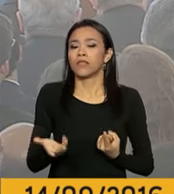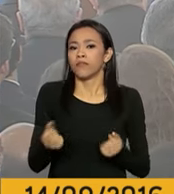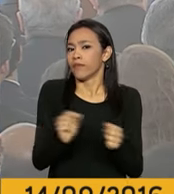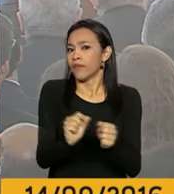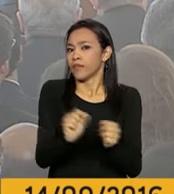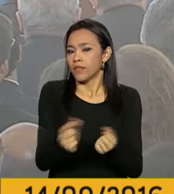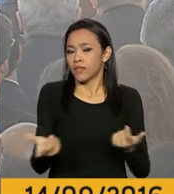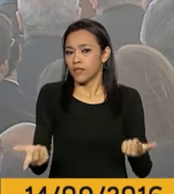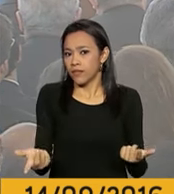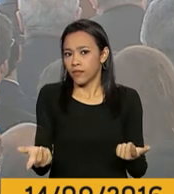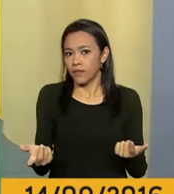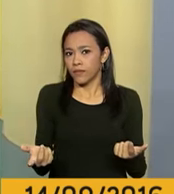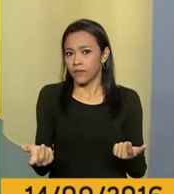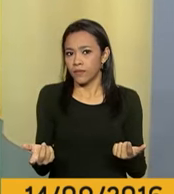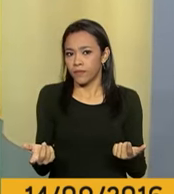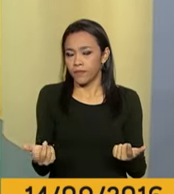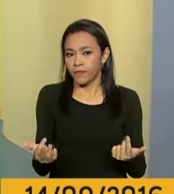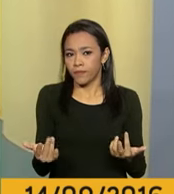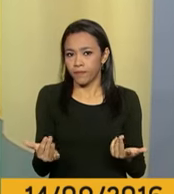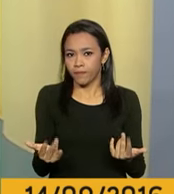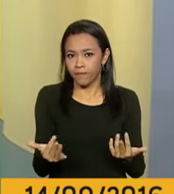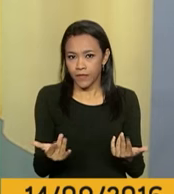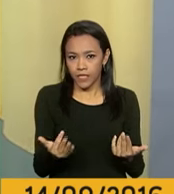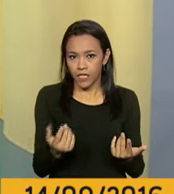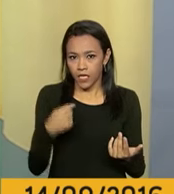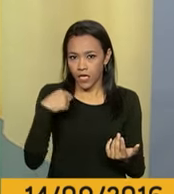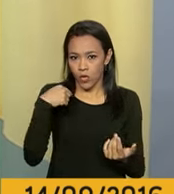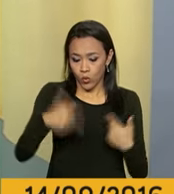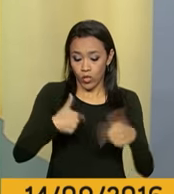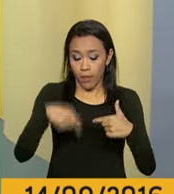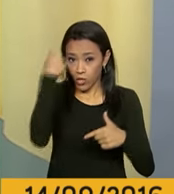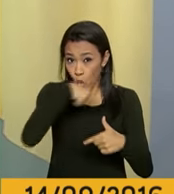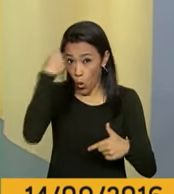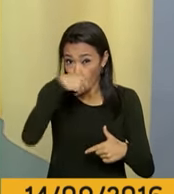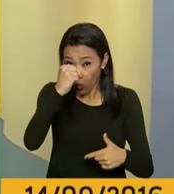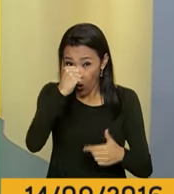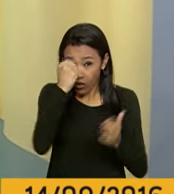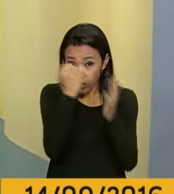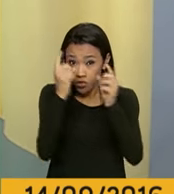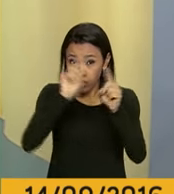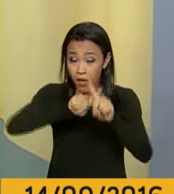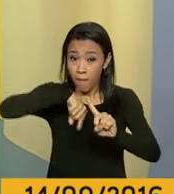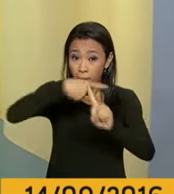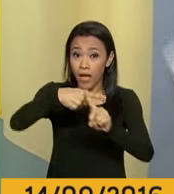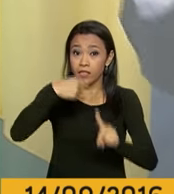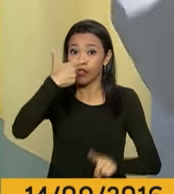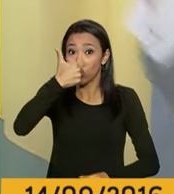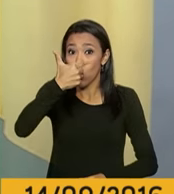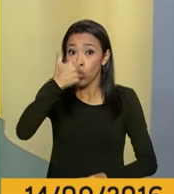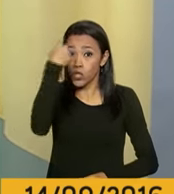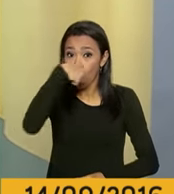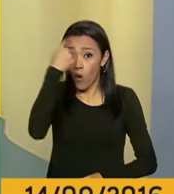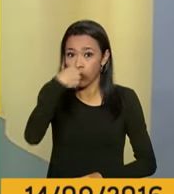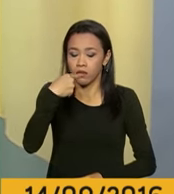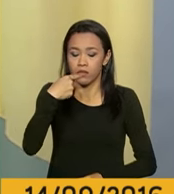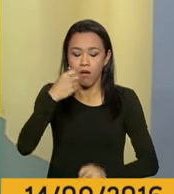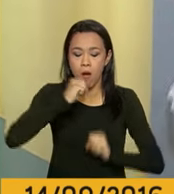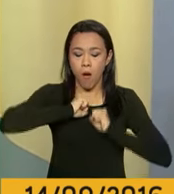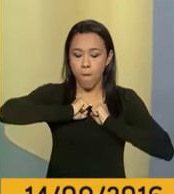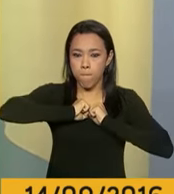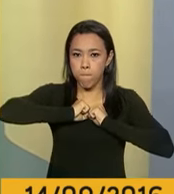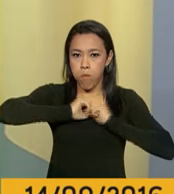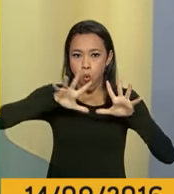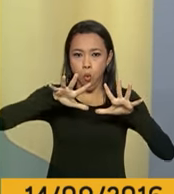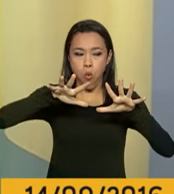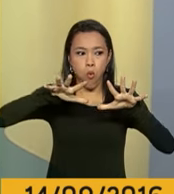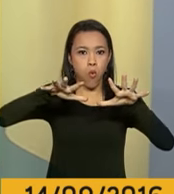que a jornada de 8 horas passe a ser de 12 horas. E daí o que bombou, se me permite